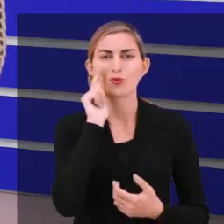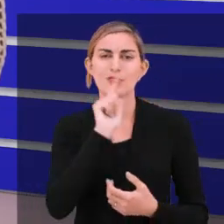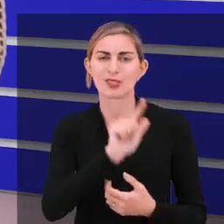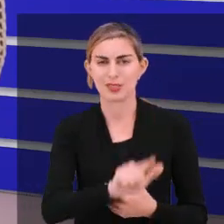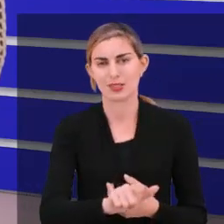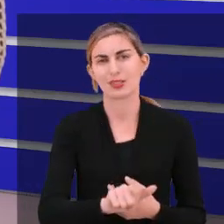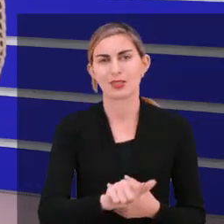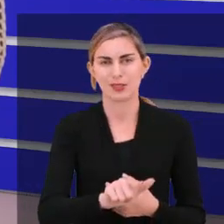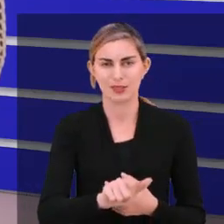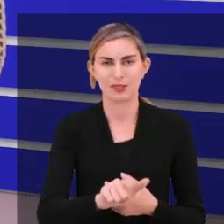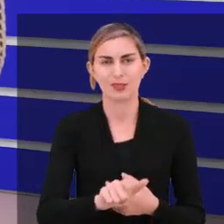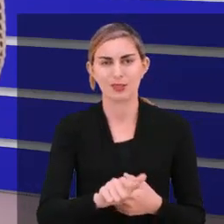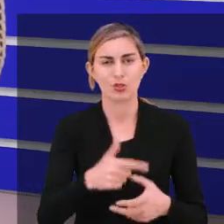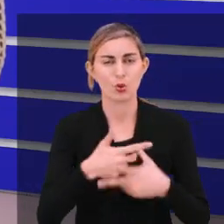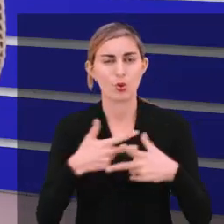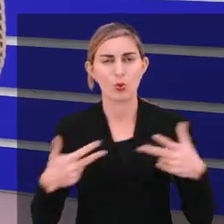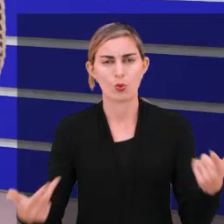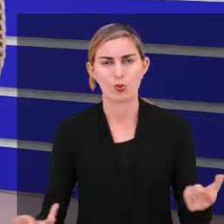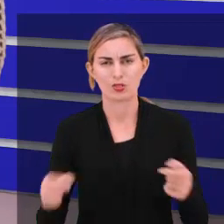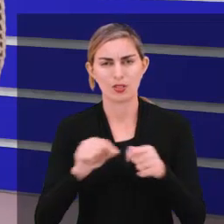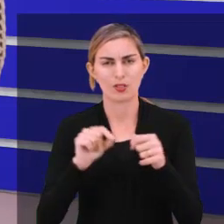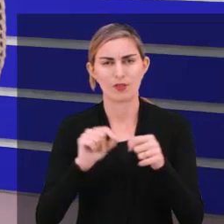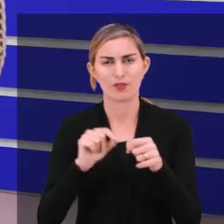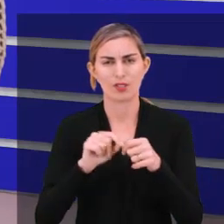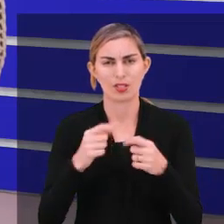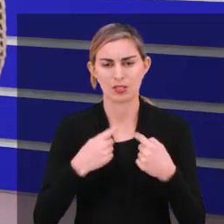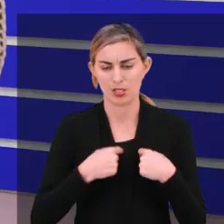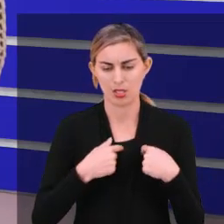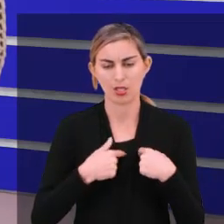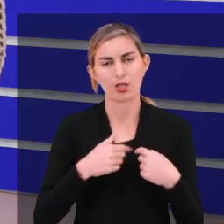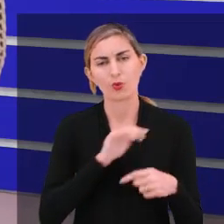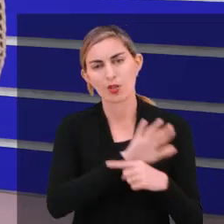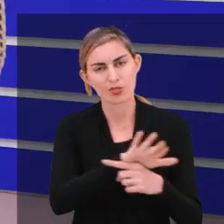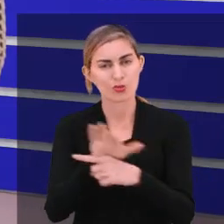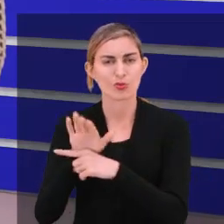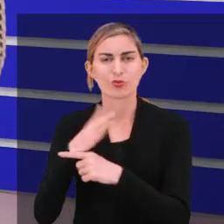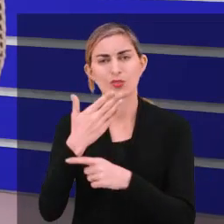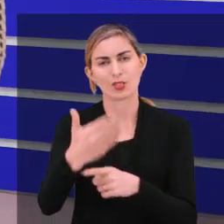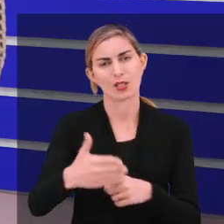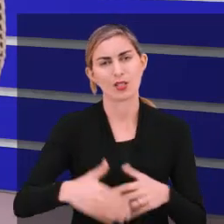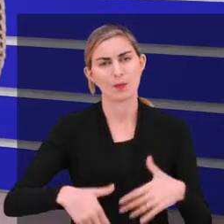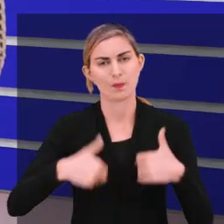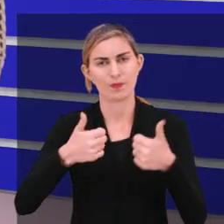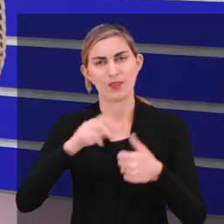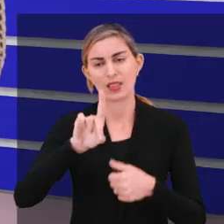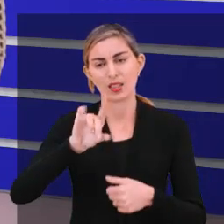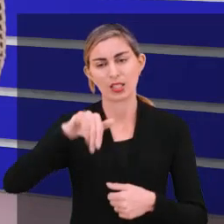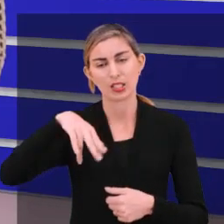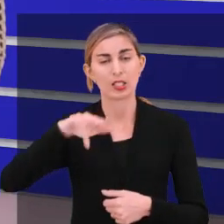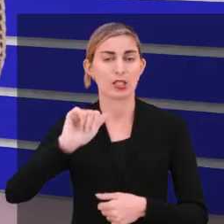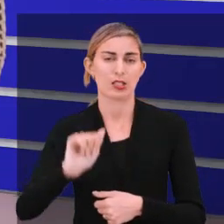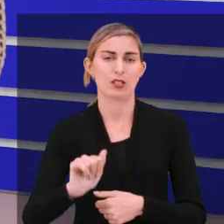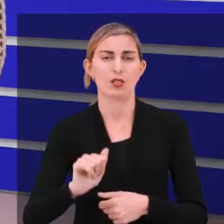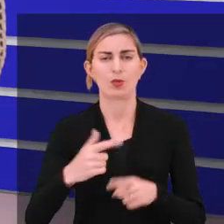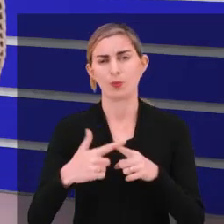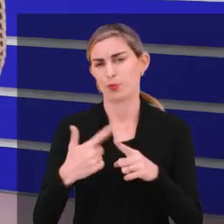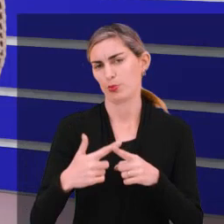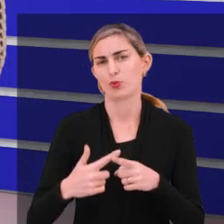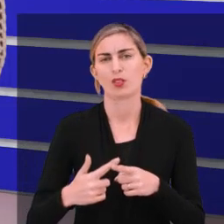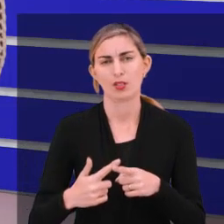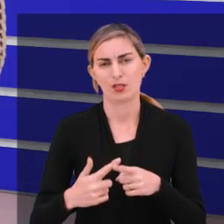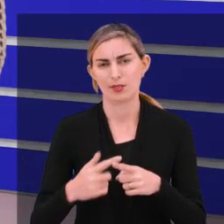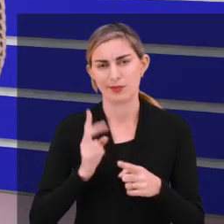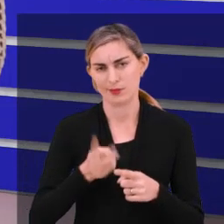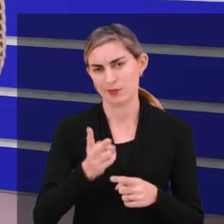trazer elementos que acabaram por fazer com que eu a atendesse de uma forma mais digna. Porque